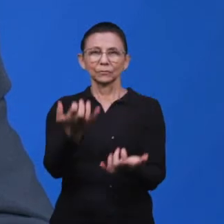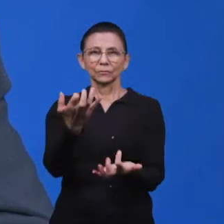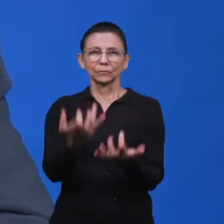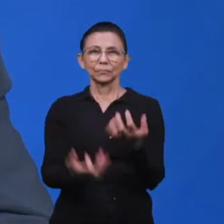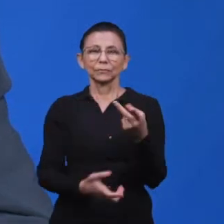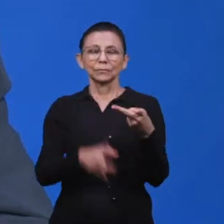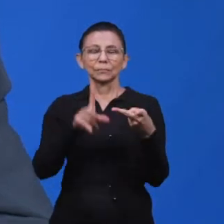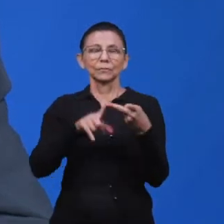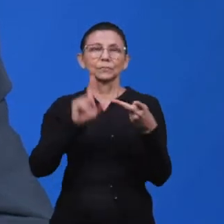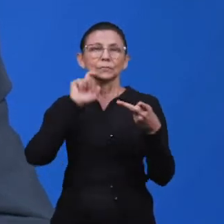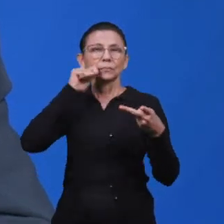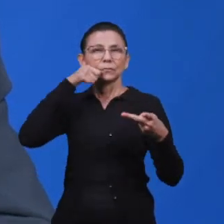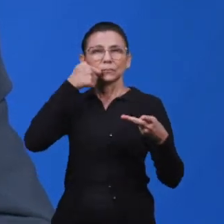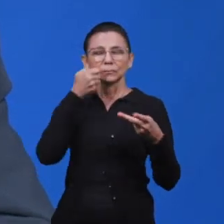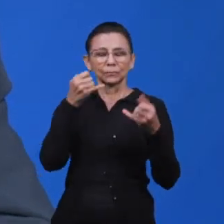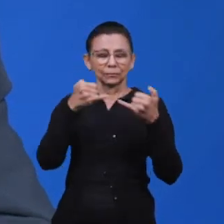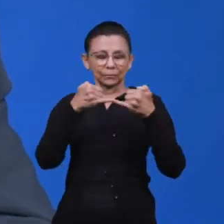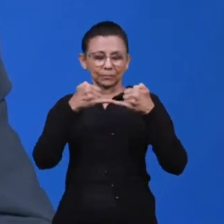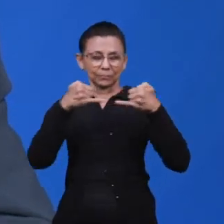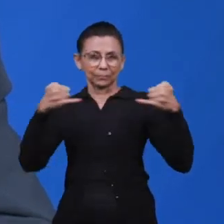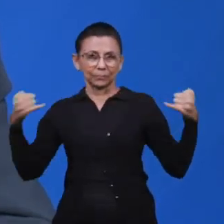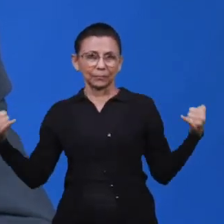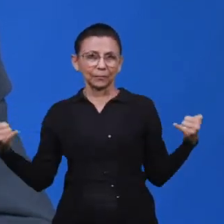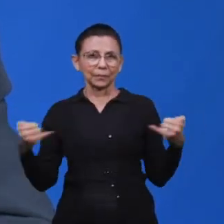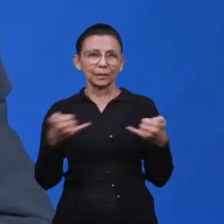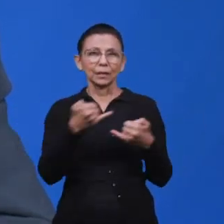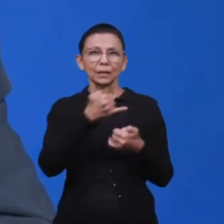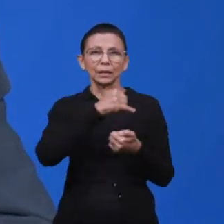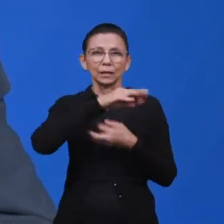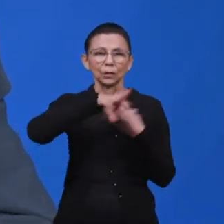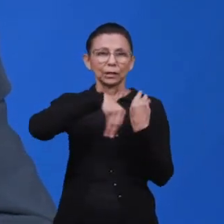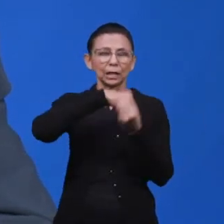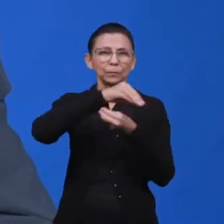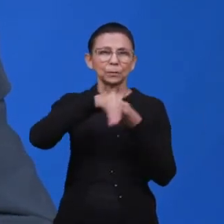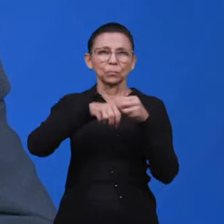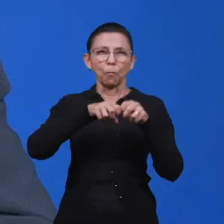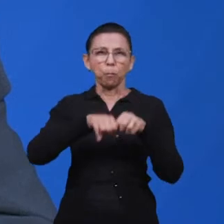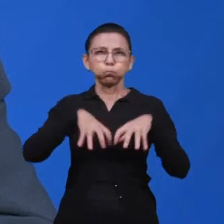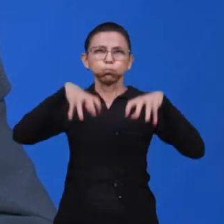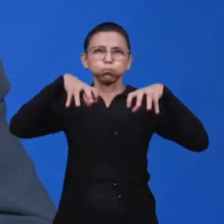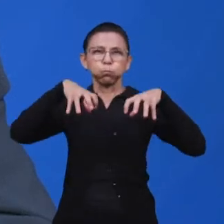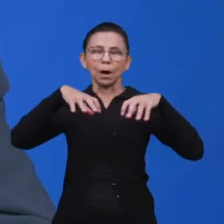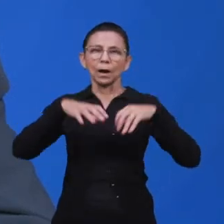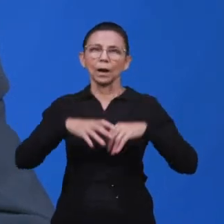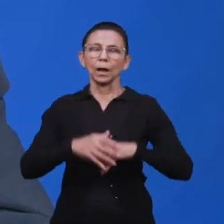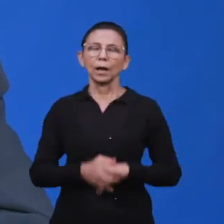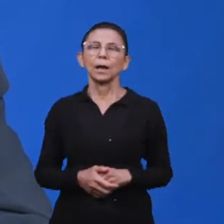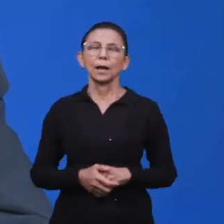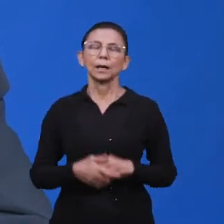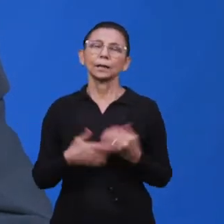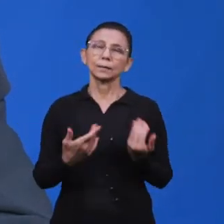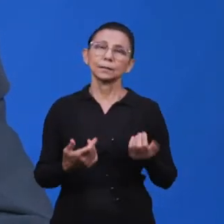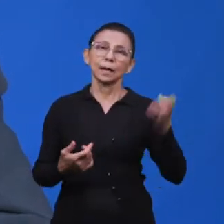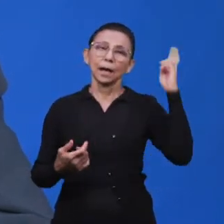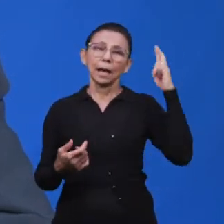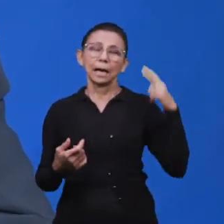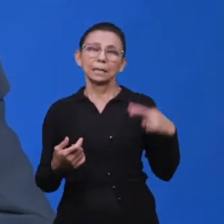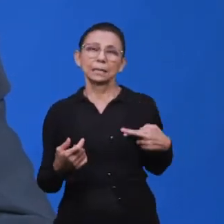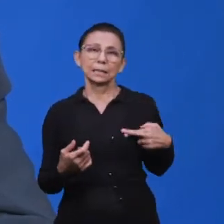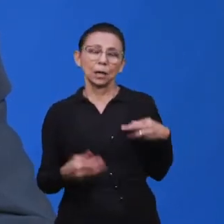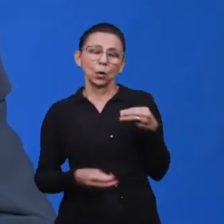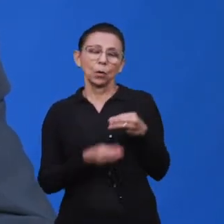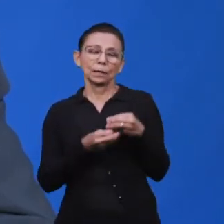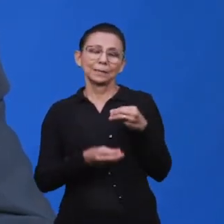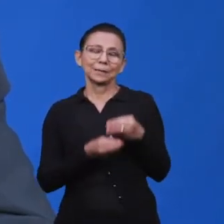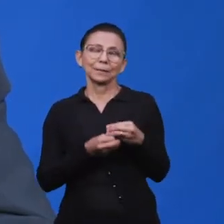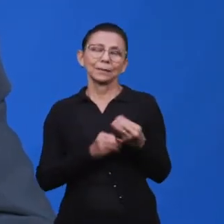vem como um alimento puro, né? Sem o fermento, sem a razão do homem, né? Por isso ele é asmo ou ázimo,